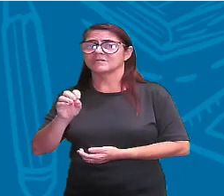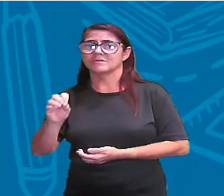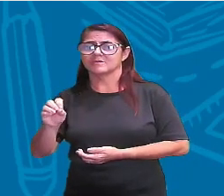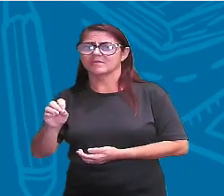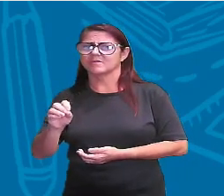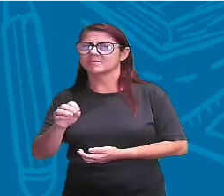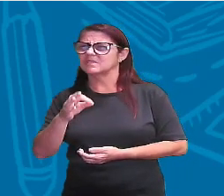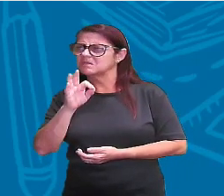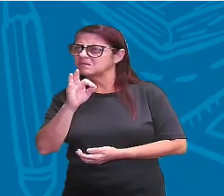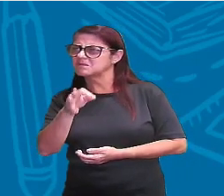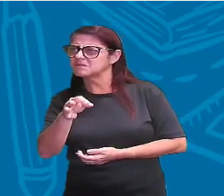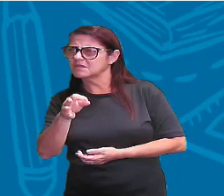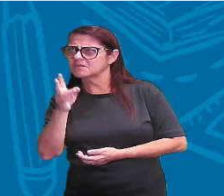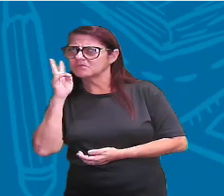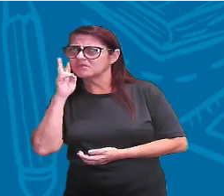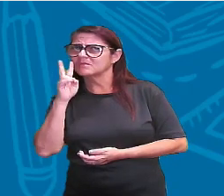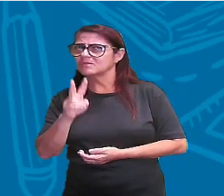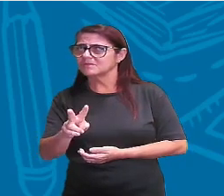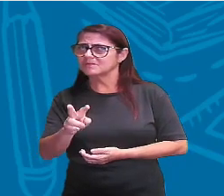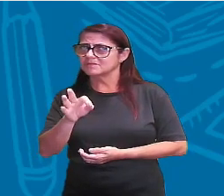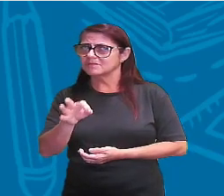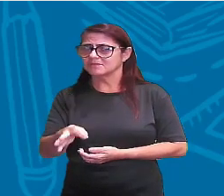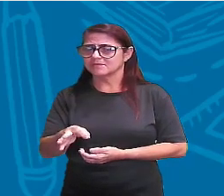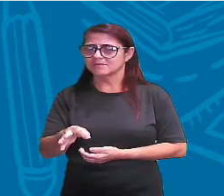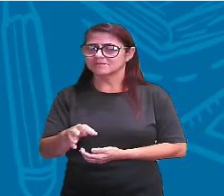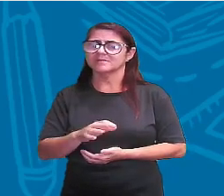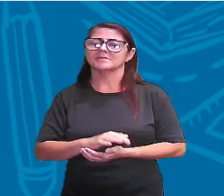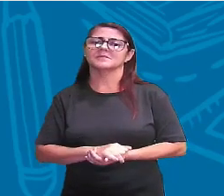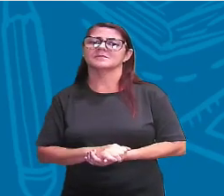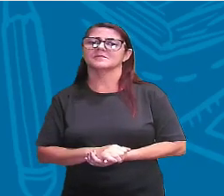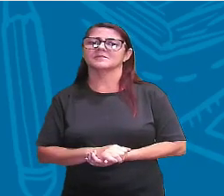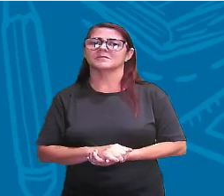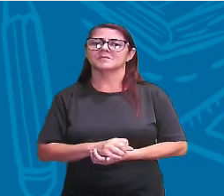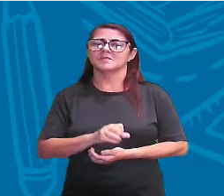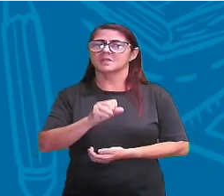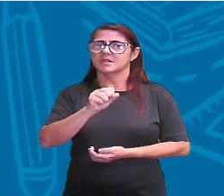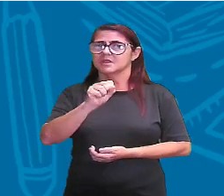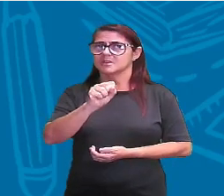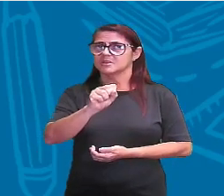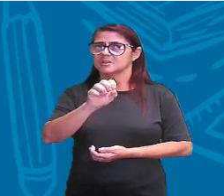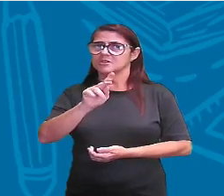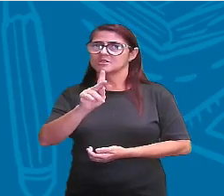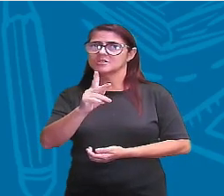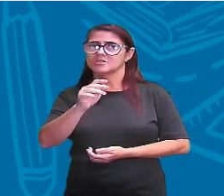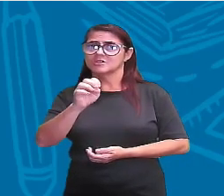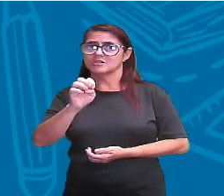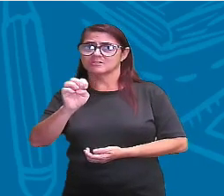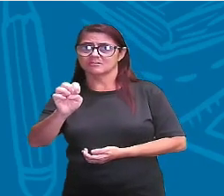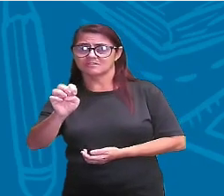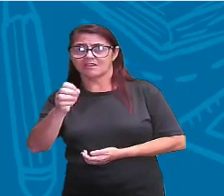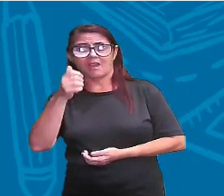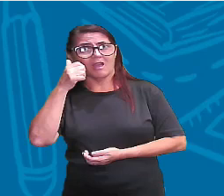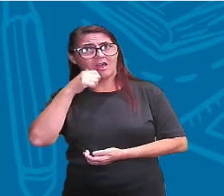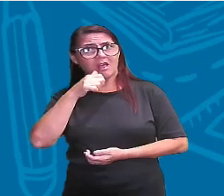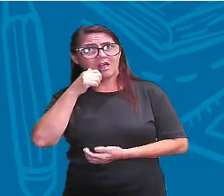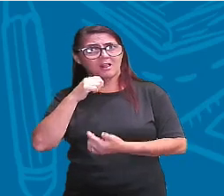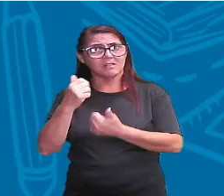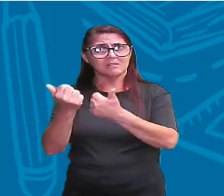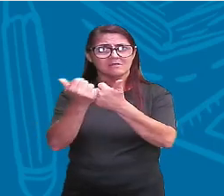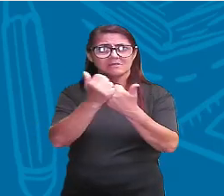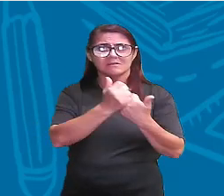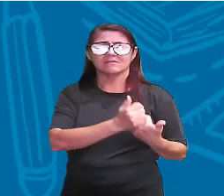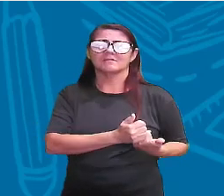Será que a gente está certo? Vamos conferir? Certinho, então she para representar ela como sujeito, e na